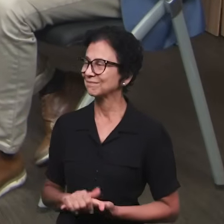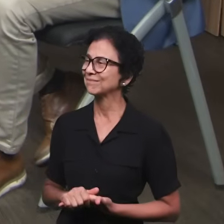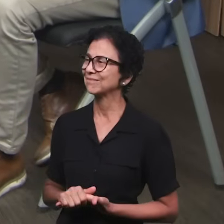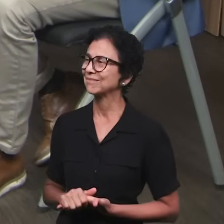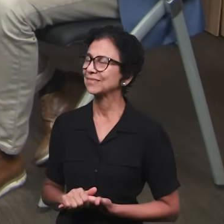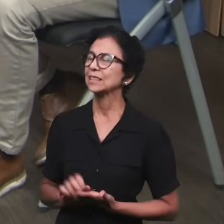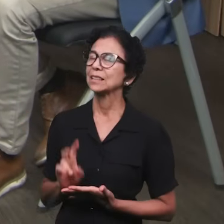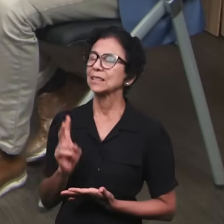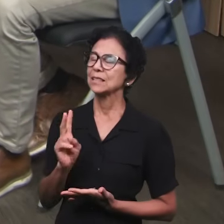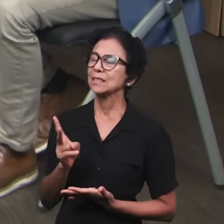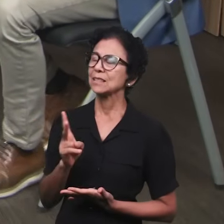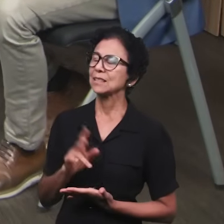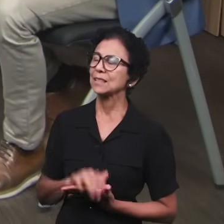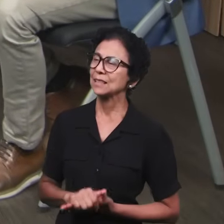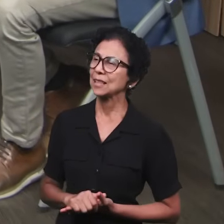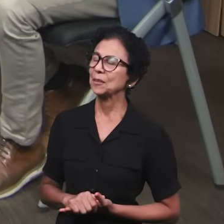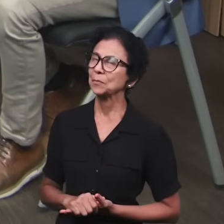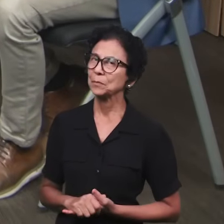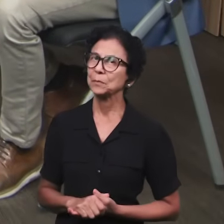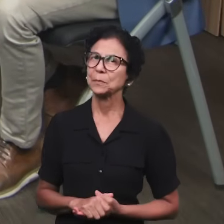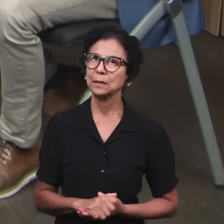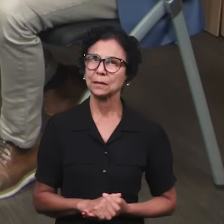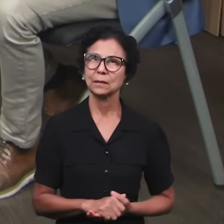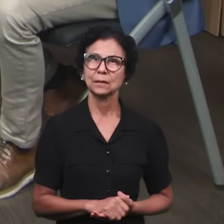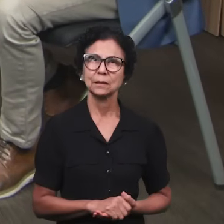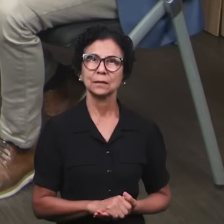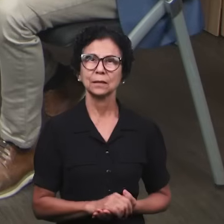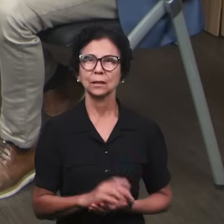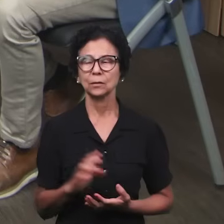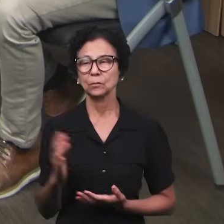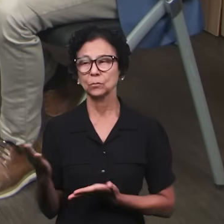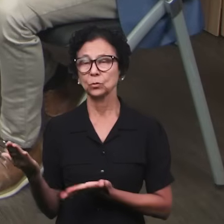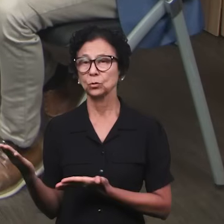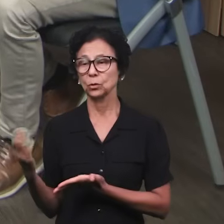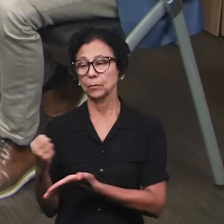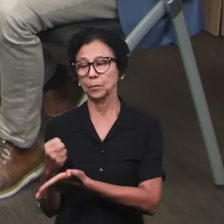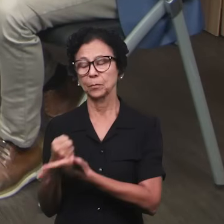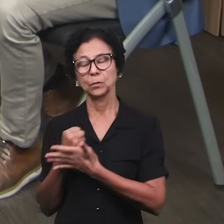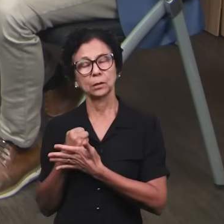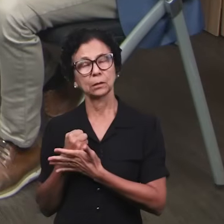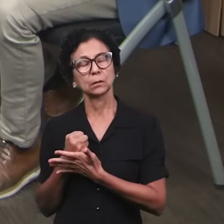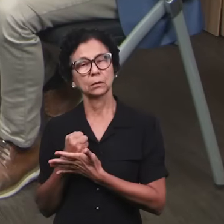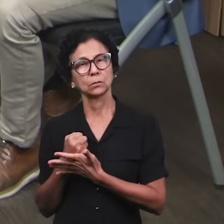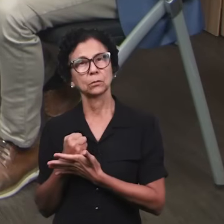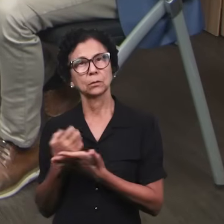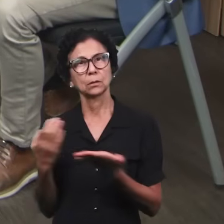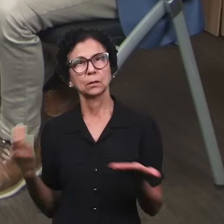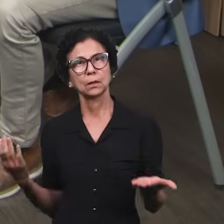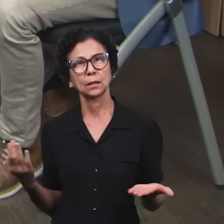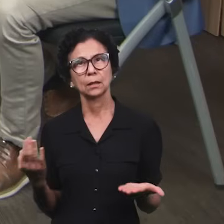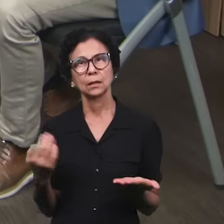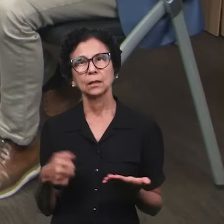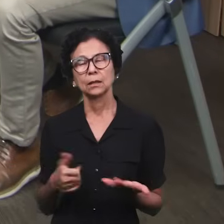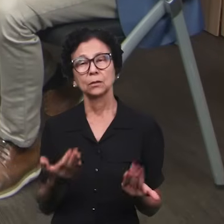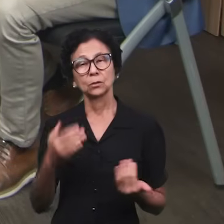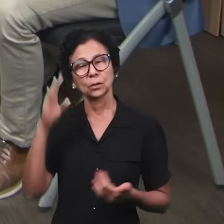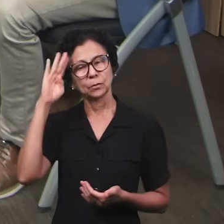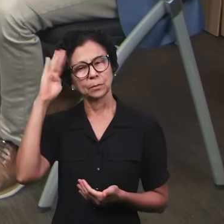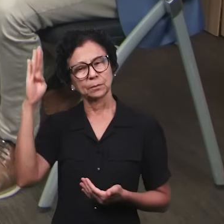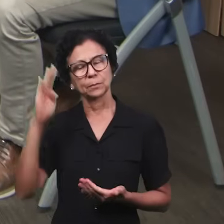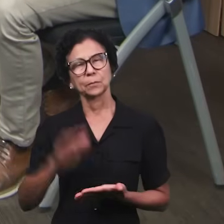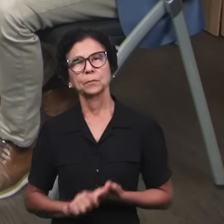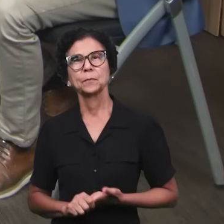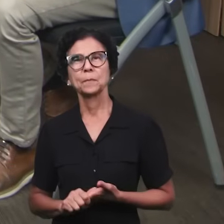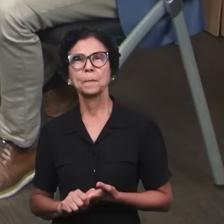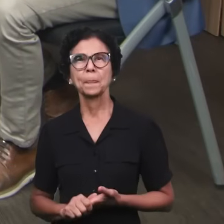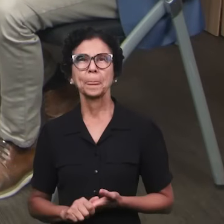gente tem sempre o cuidado de que um jovem esteja nos apoiando. Eu repito o que eu falei, o jovem é protagonista. Paz do Senhor, querido. A paz do